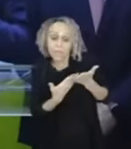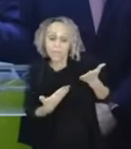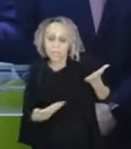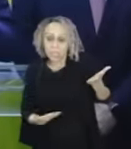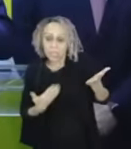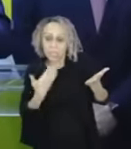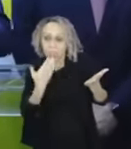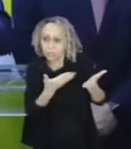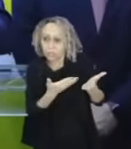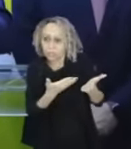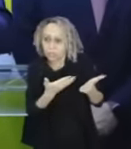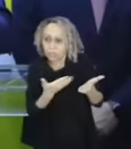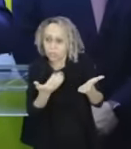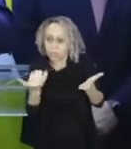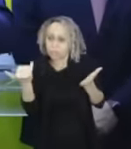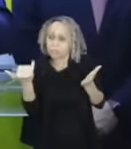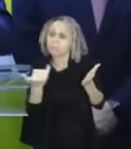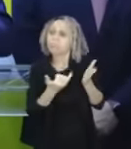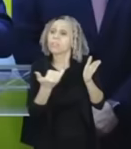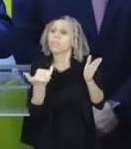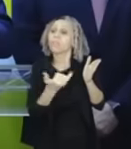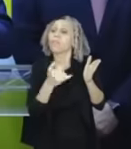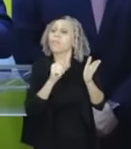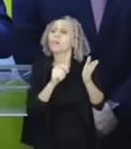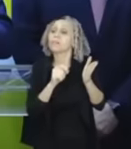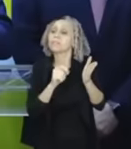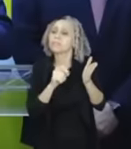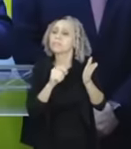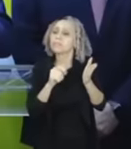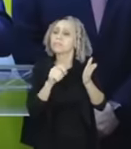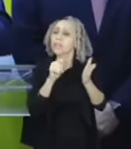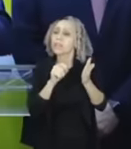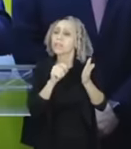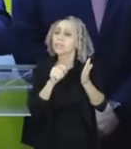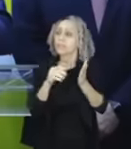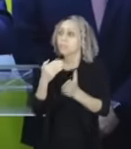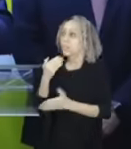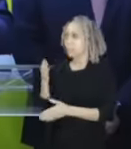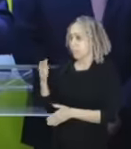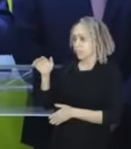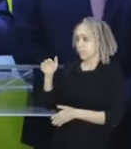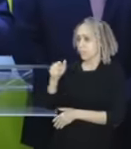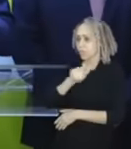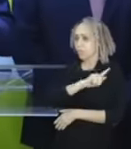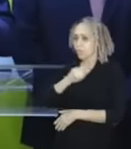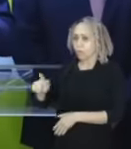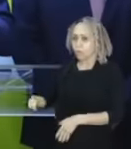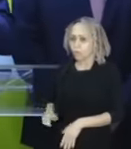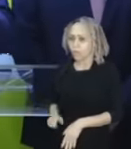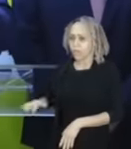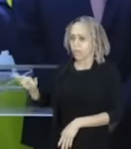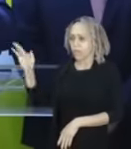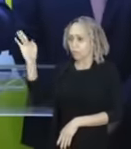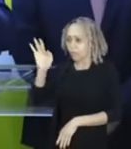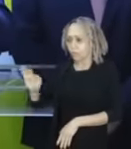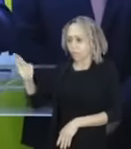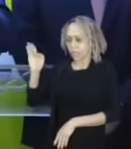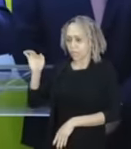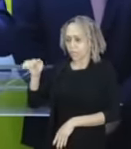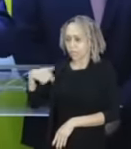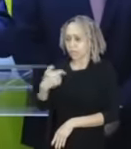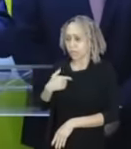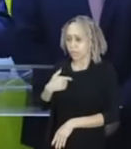informação para o governo federal solicitamos que os